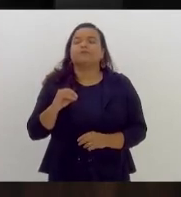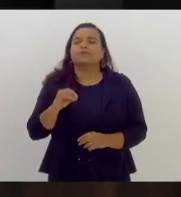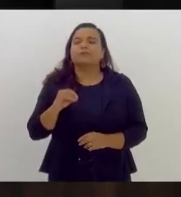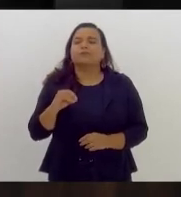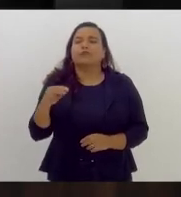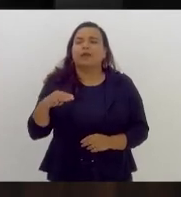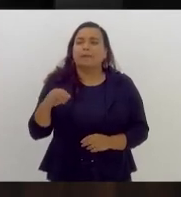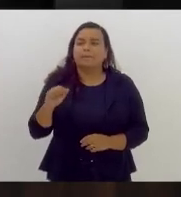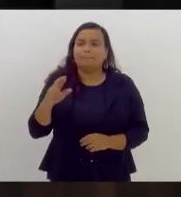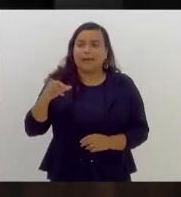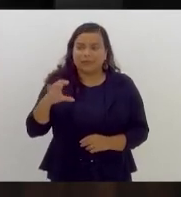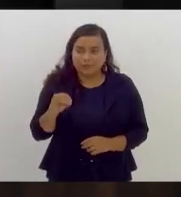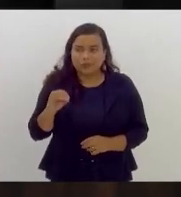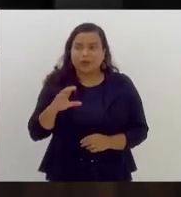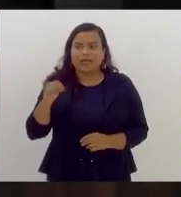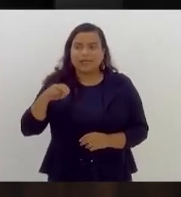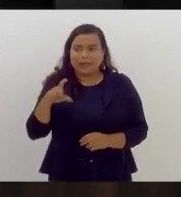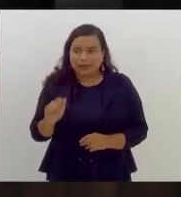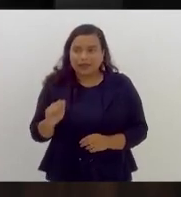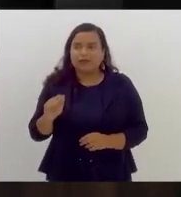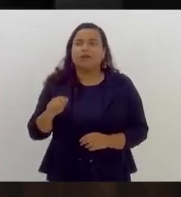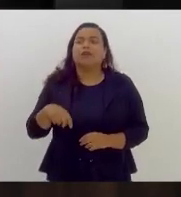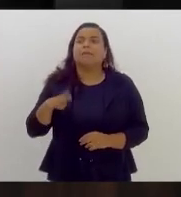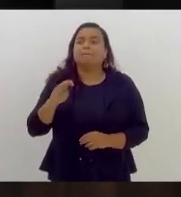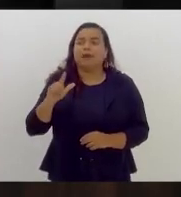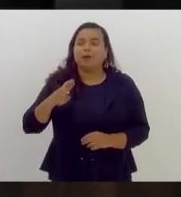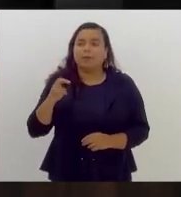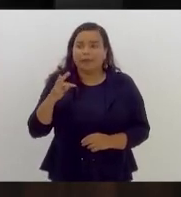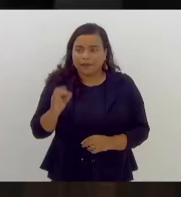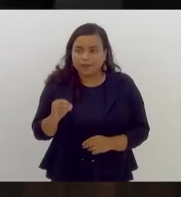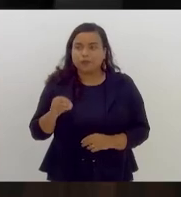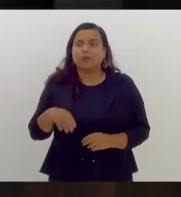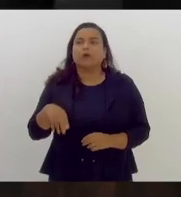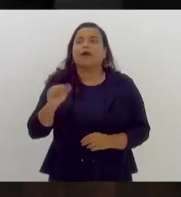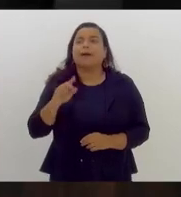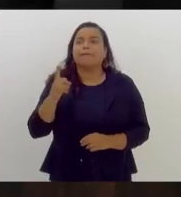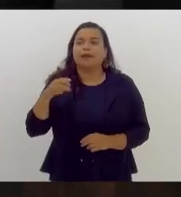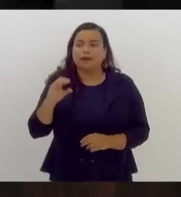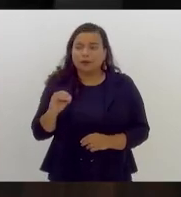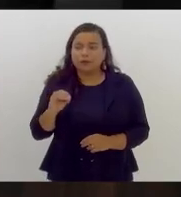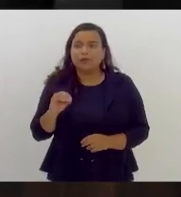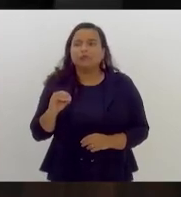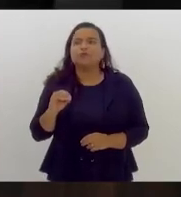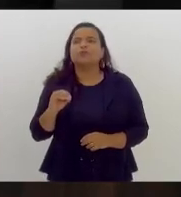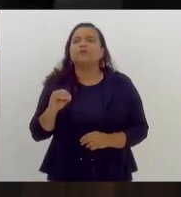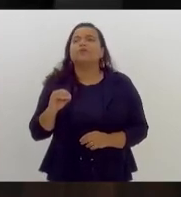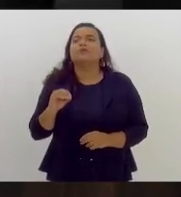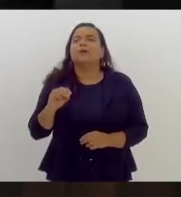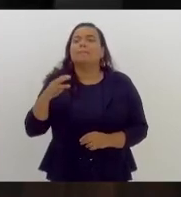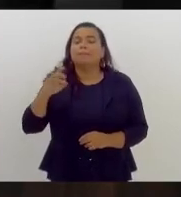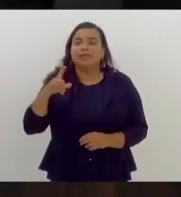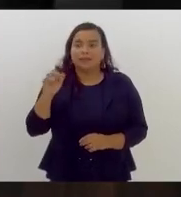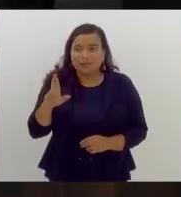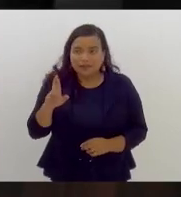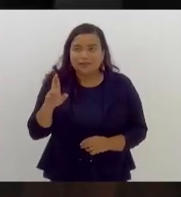deputado Márcio Canela, deputado Márcio Gualberto, deputado Marcos Abraão, deputado Marcos Miller,